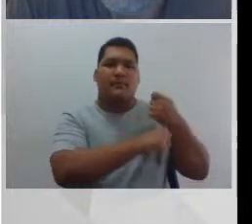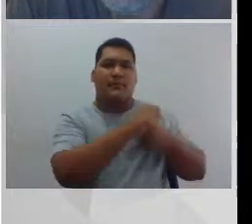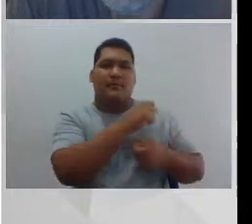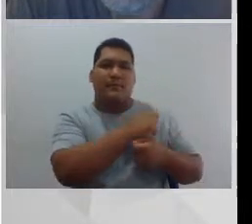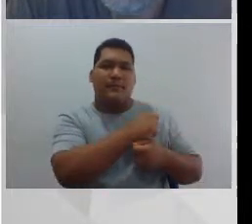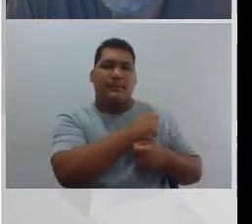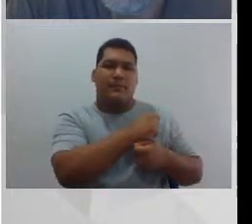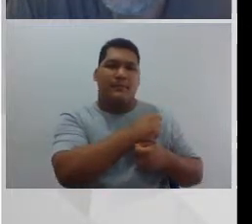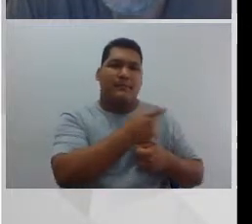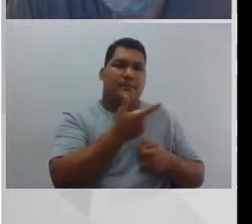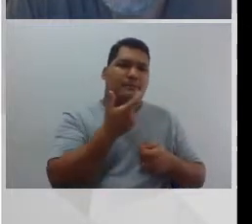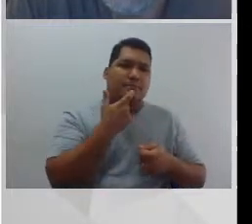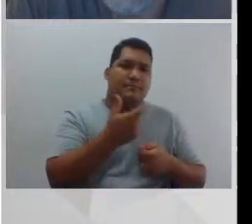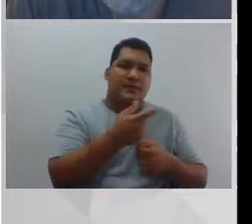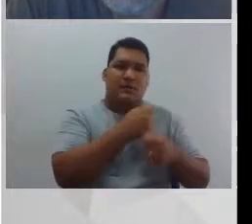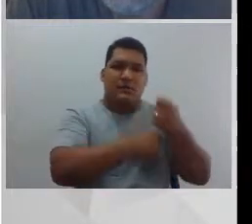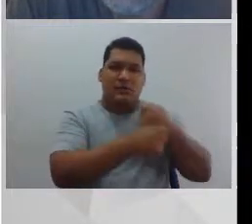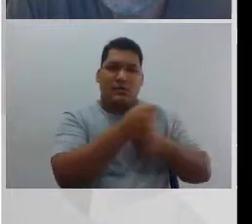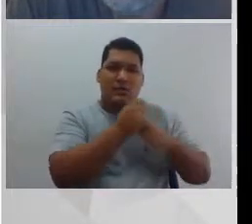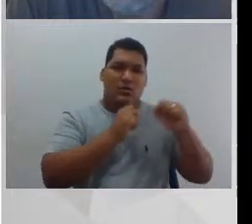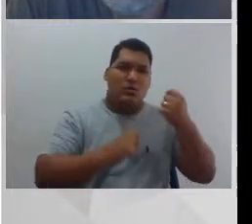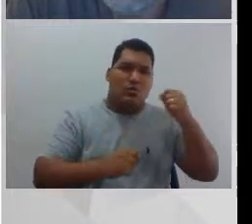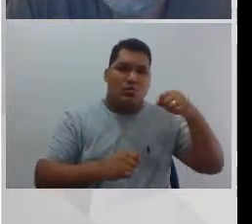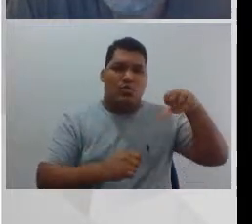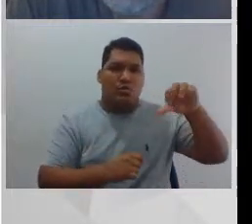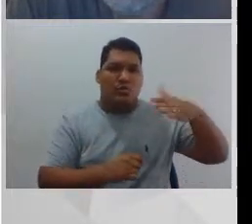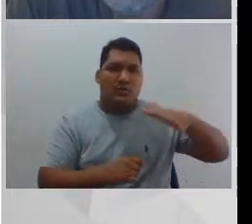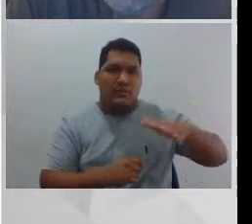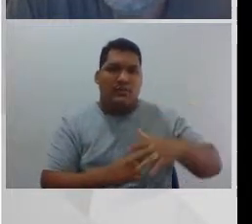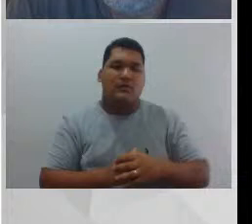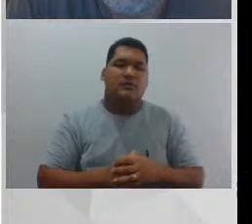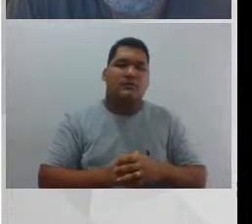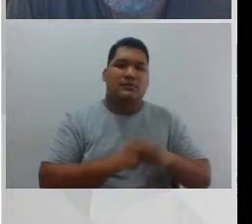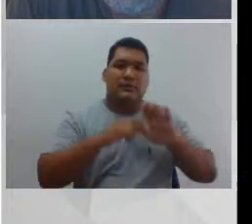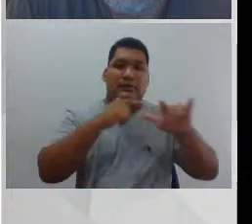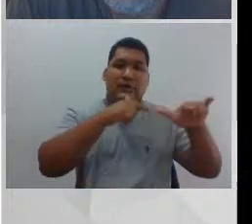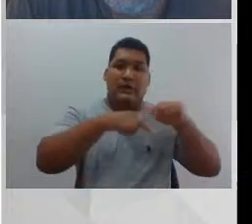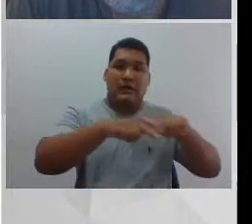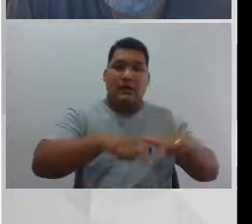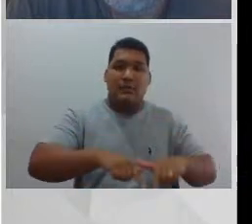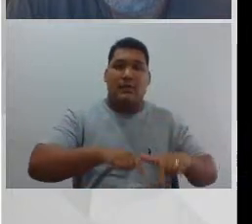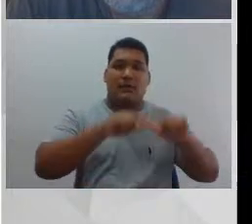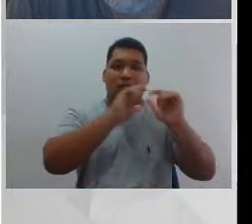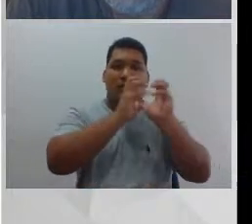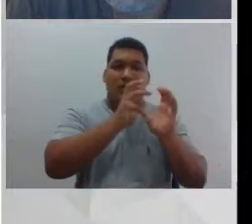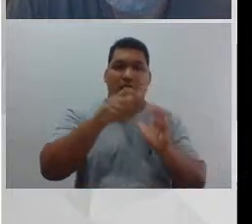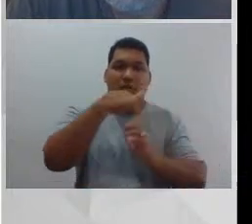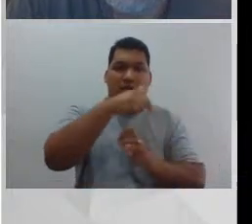8 anos atrás, 9 anos atrás, se trabalhava com redes neurais de uma, duas camadas